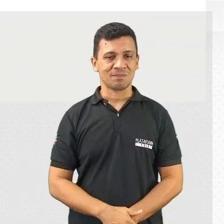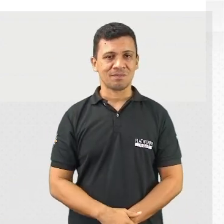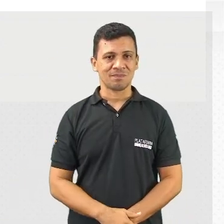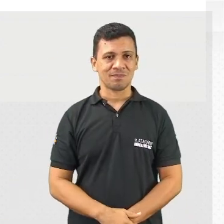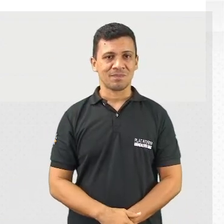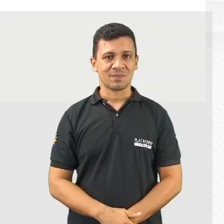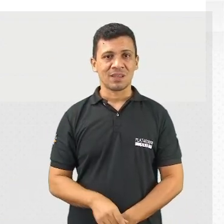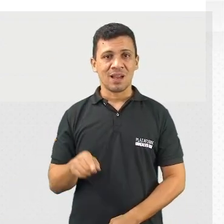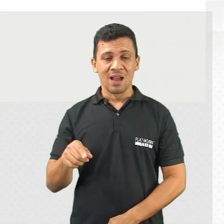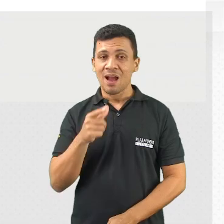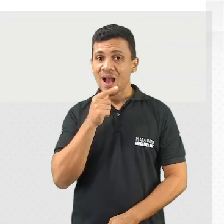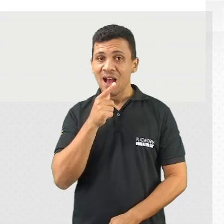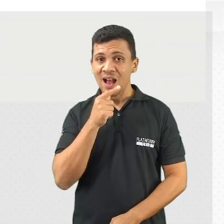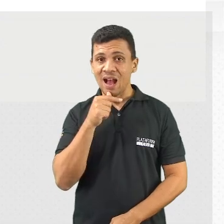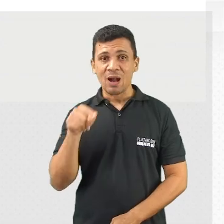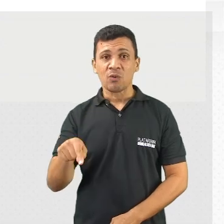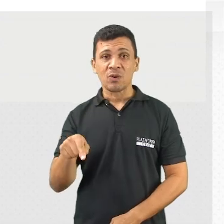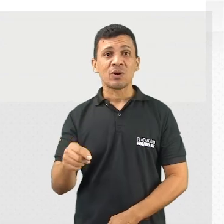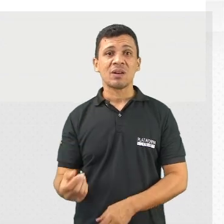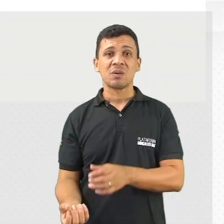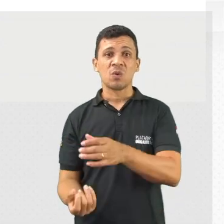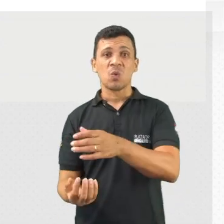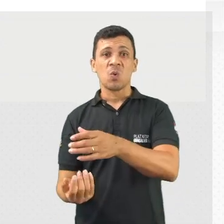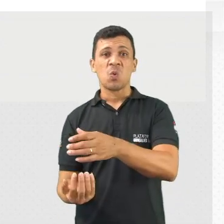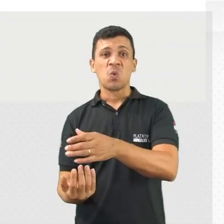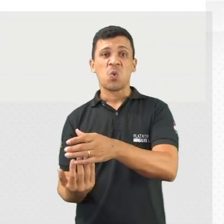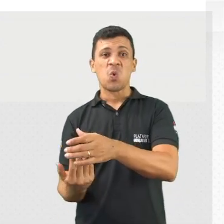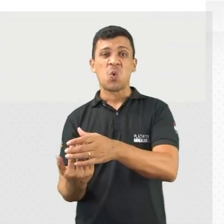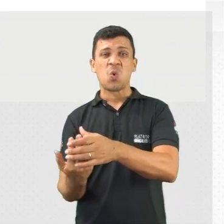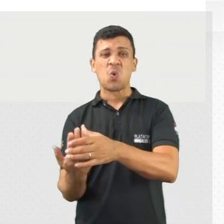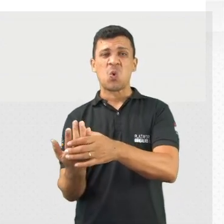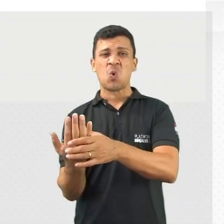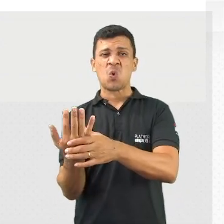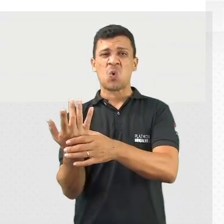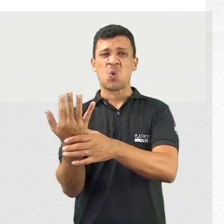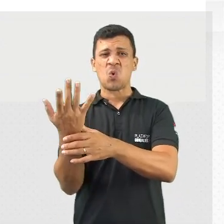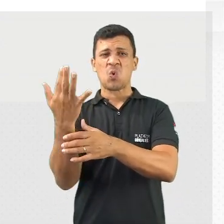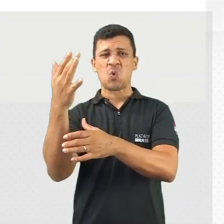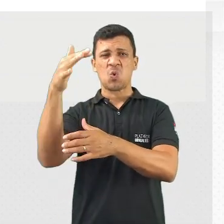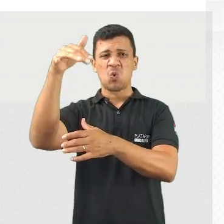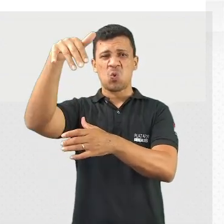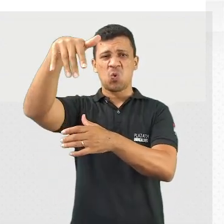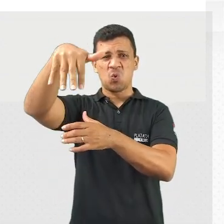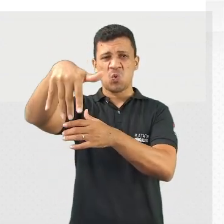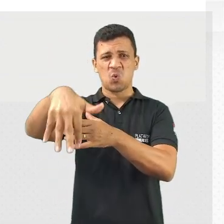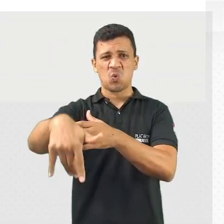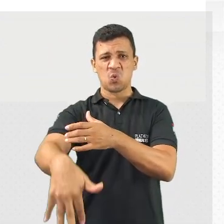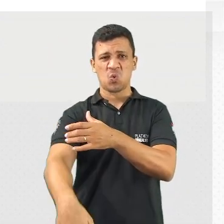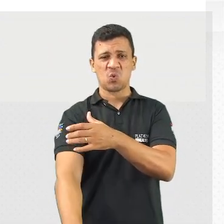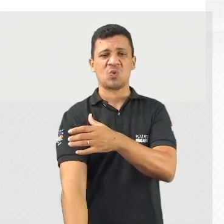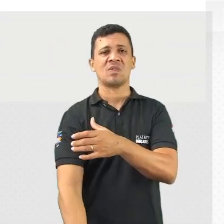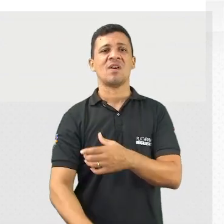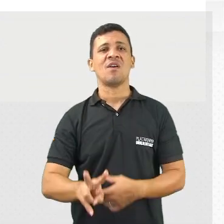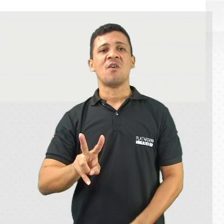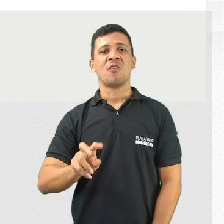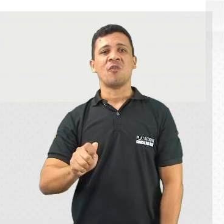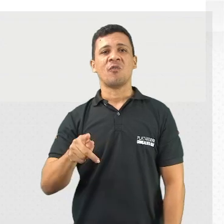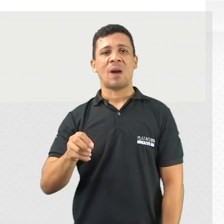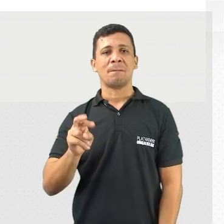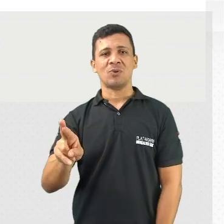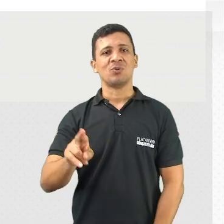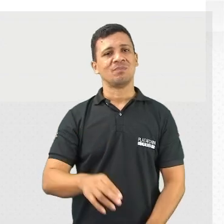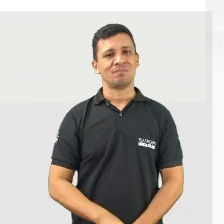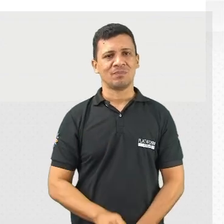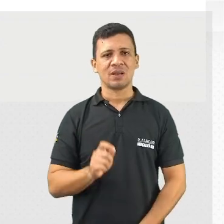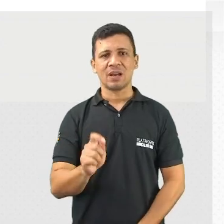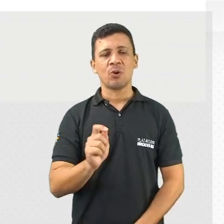vez? Essa água vai, ó, subir rapidamente em forma de vapor. Isso aqui, gente, em termo prático,